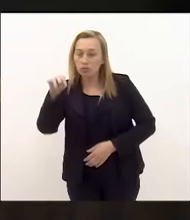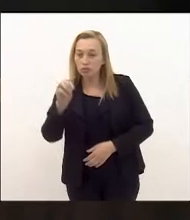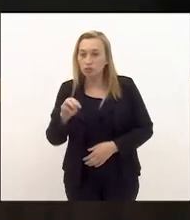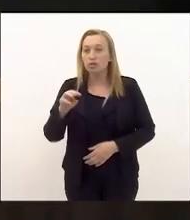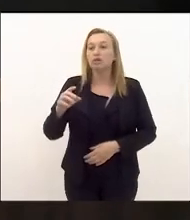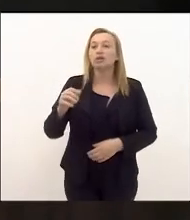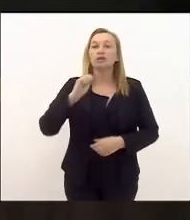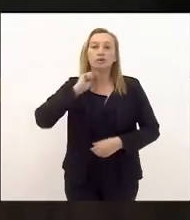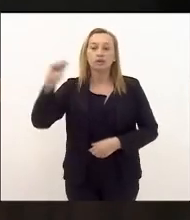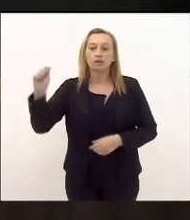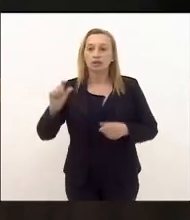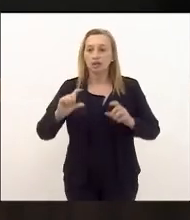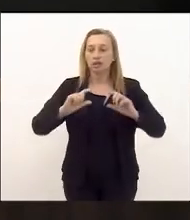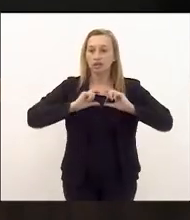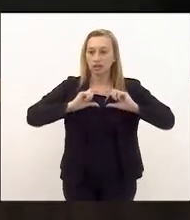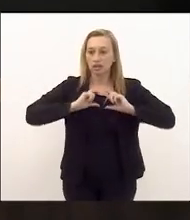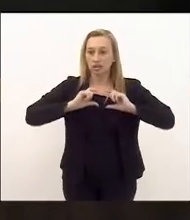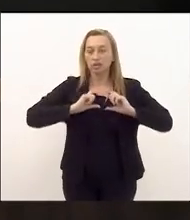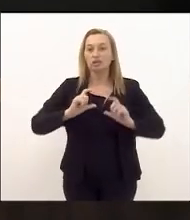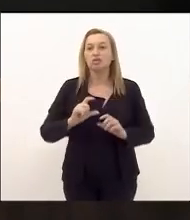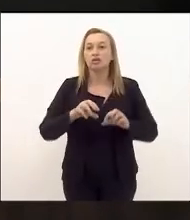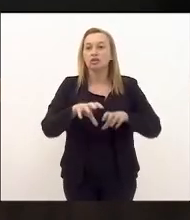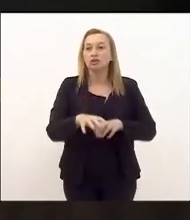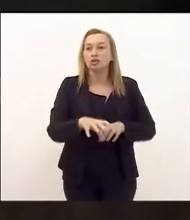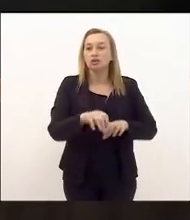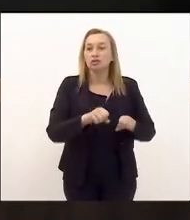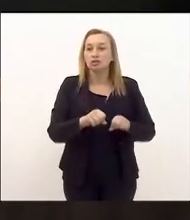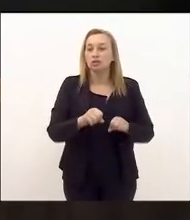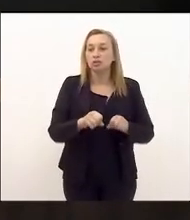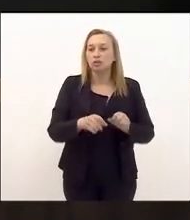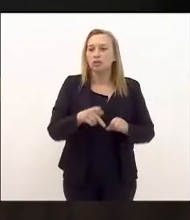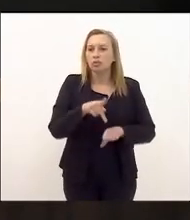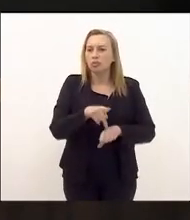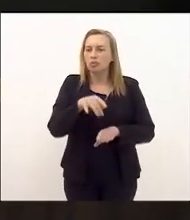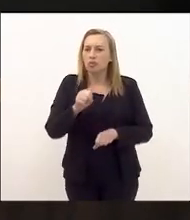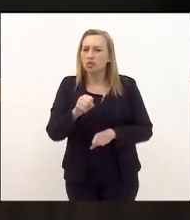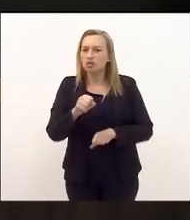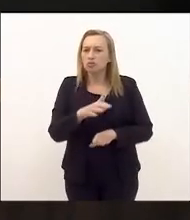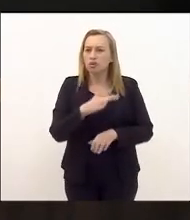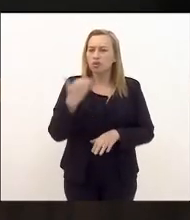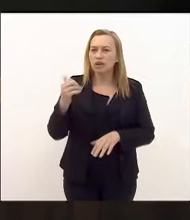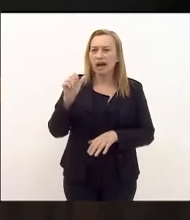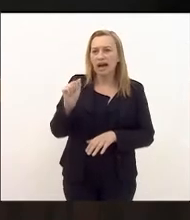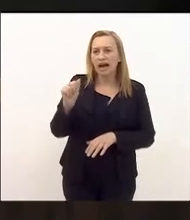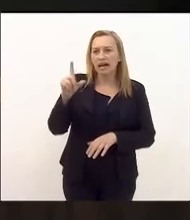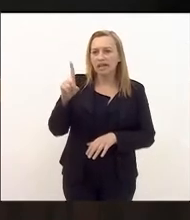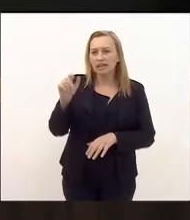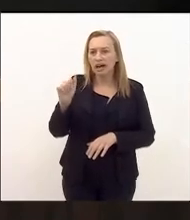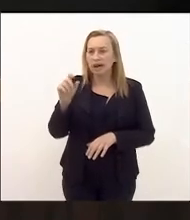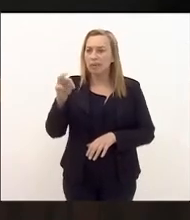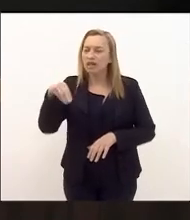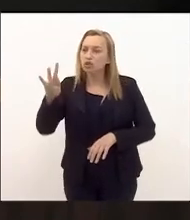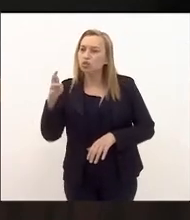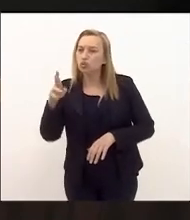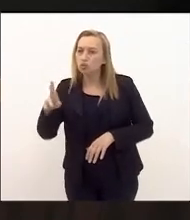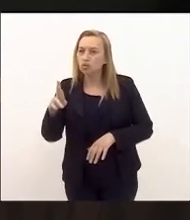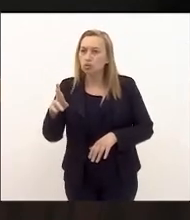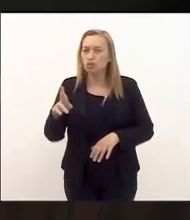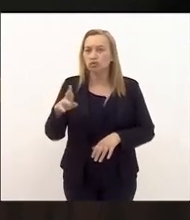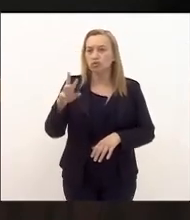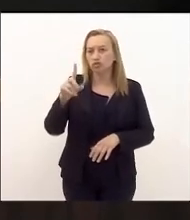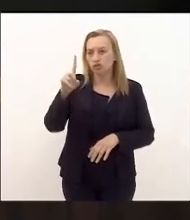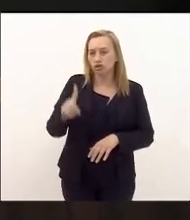medalha Tiradentes, seu respectivo diploma pós-mortem, à dramaturga, diretora e professora Maria Clara